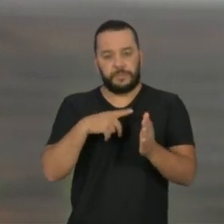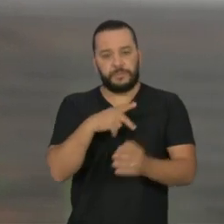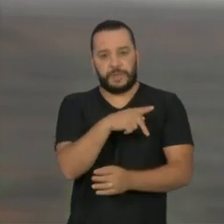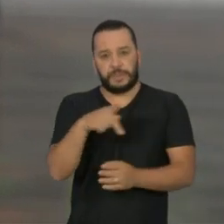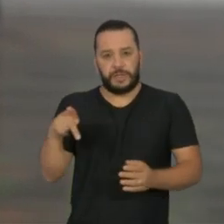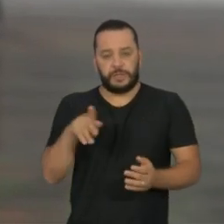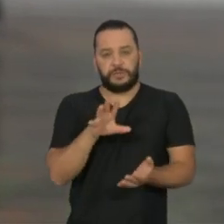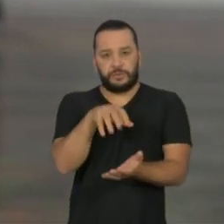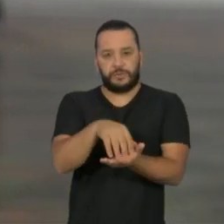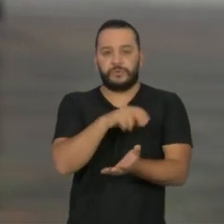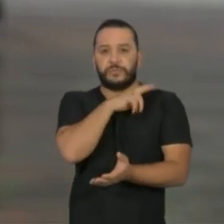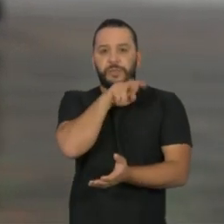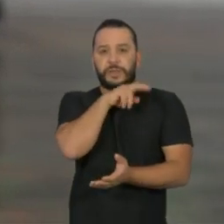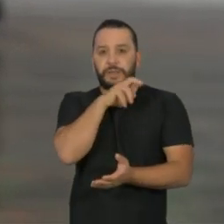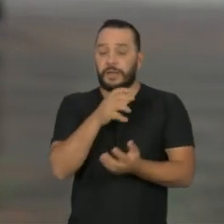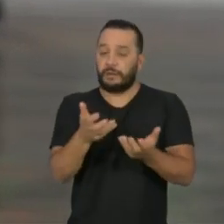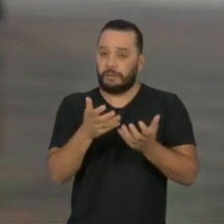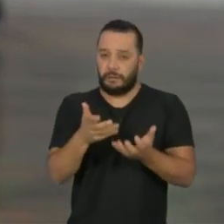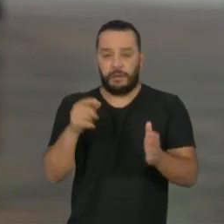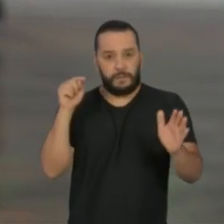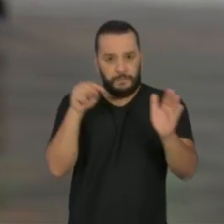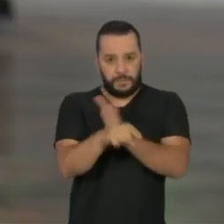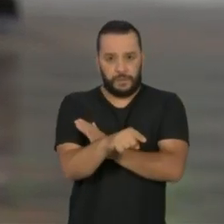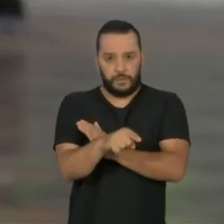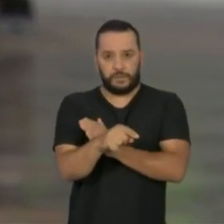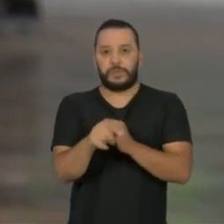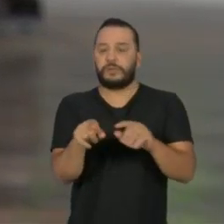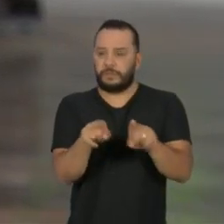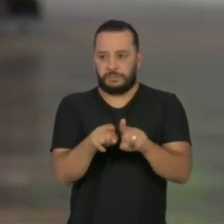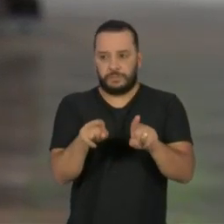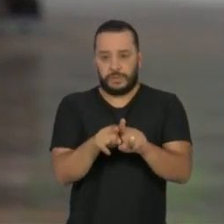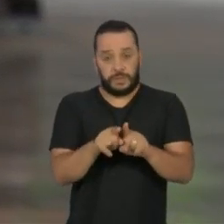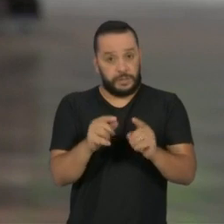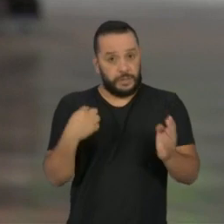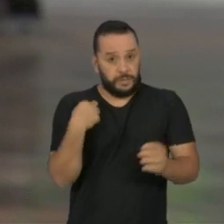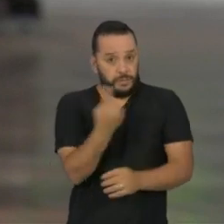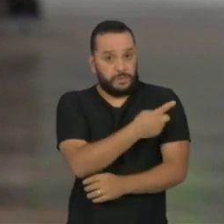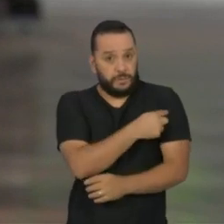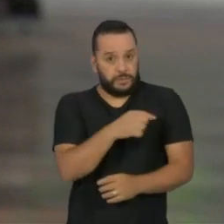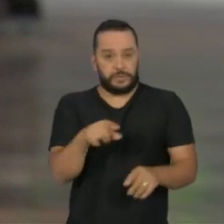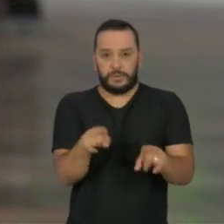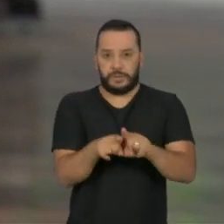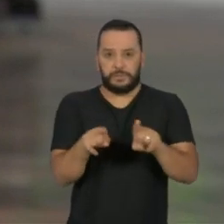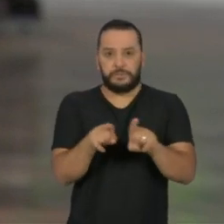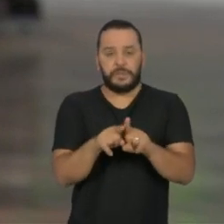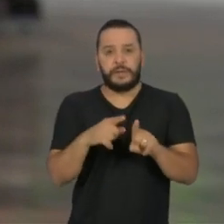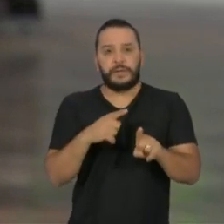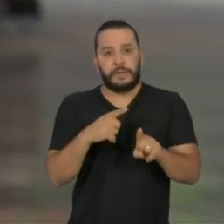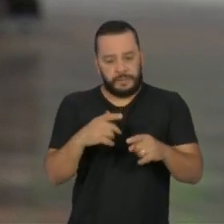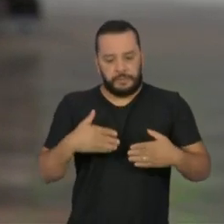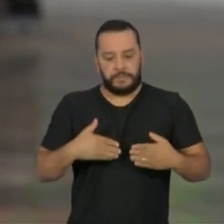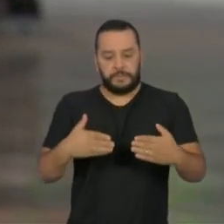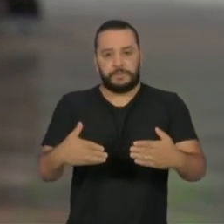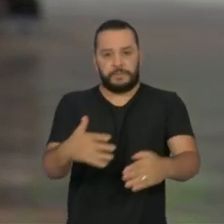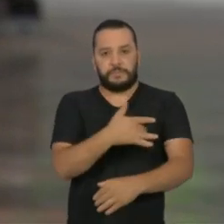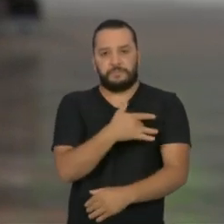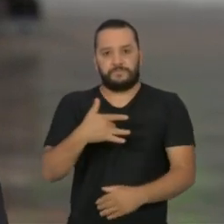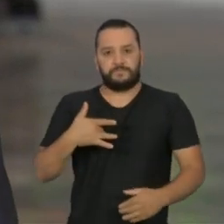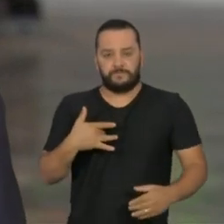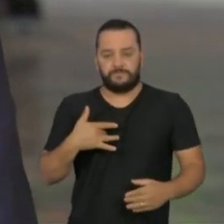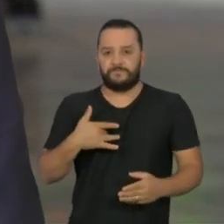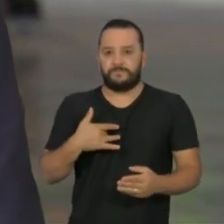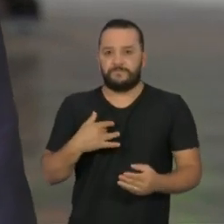dos jornalistas, se desejarem, para o atendimento. Lembrando que nós estamos disponibilizando para o Ministério da Saúde, já foi